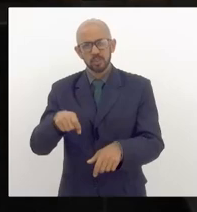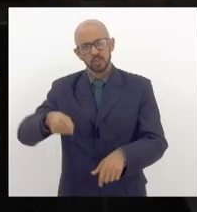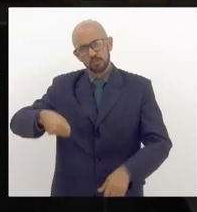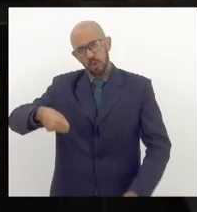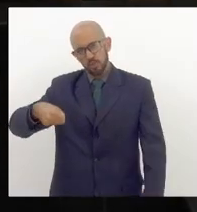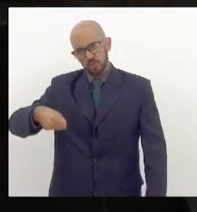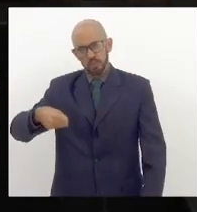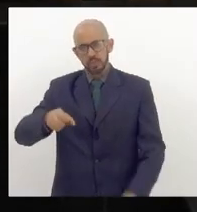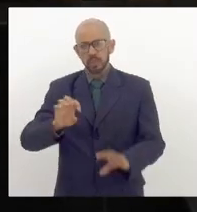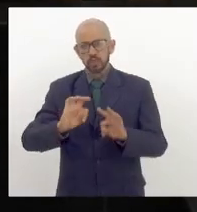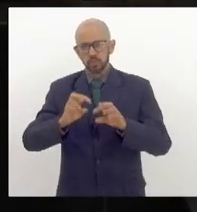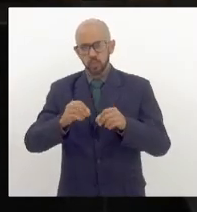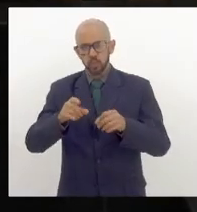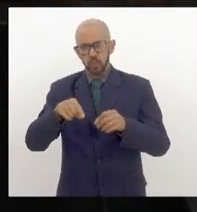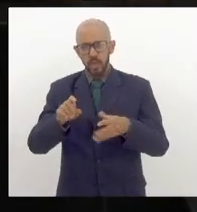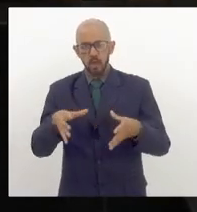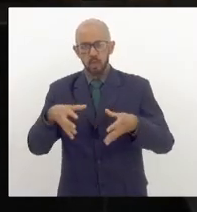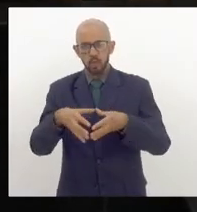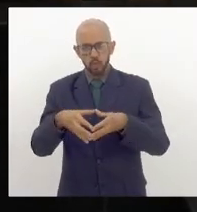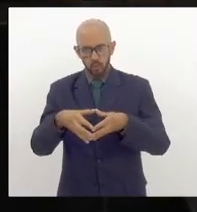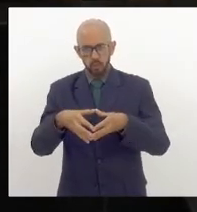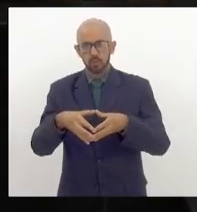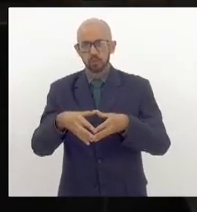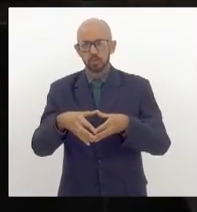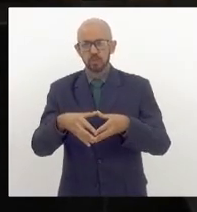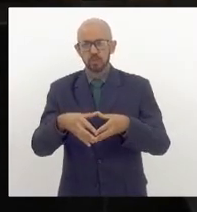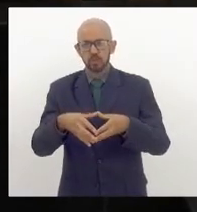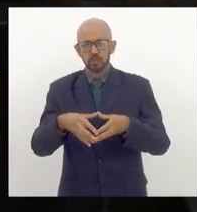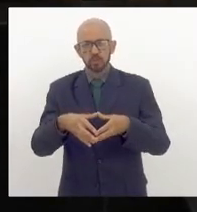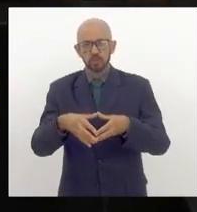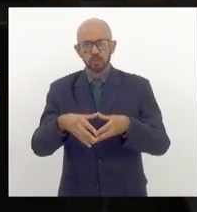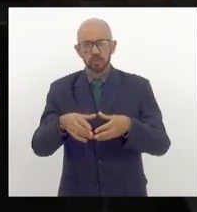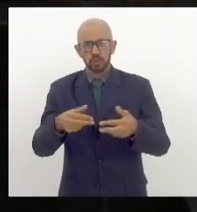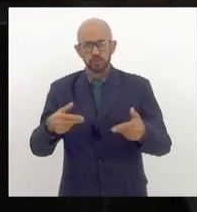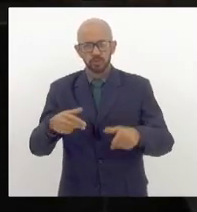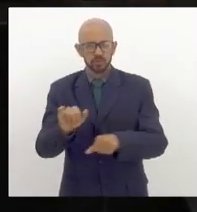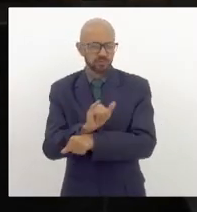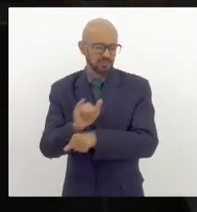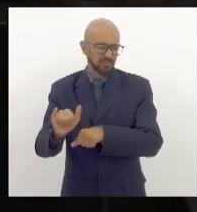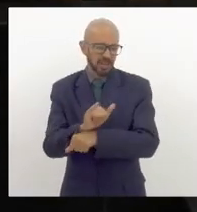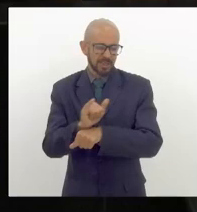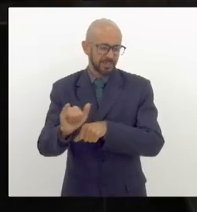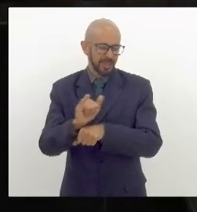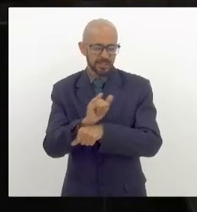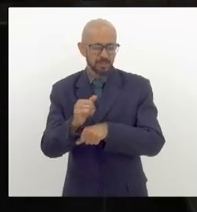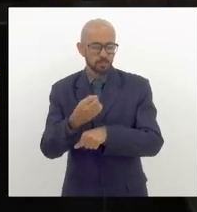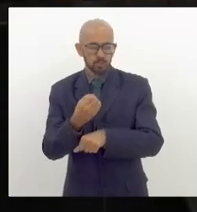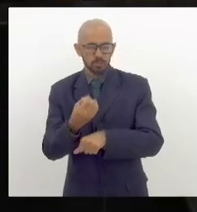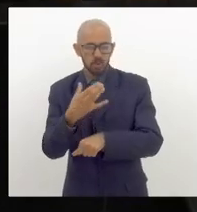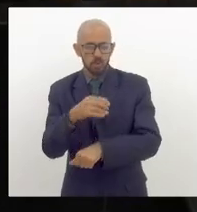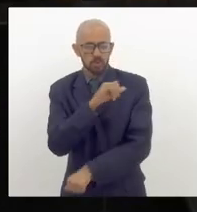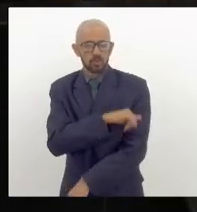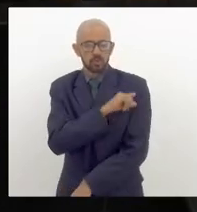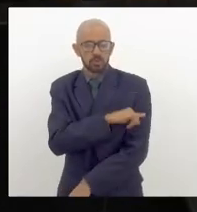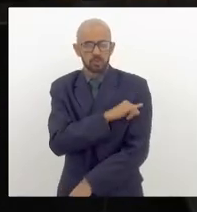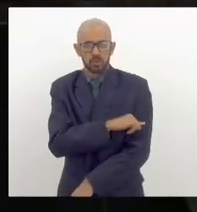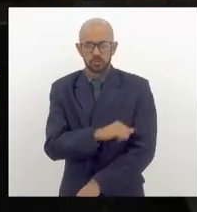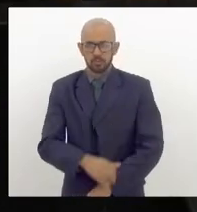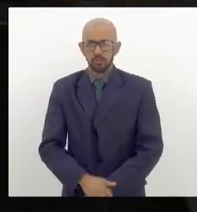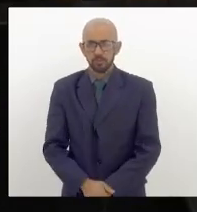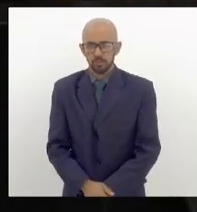enfrentam tudo isto constitui o que me parece ser uma grande vantagem um grande diferencial o estado do Rio de Janeiro